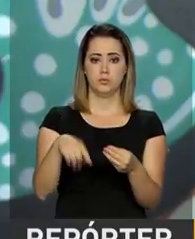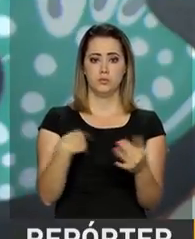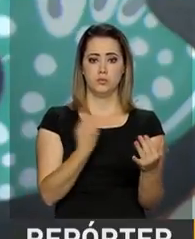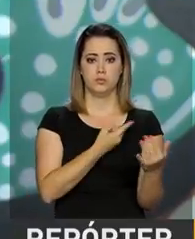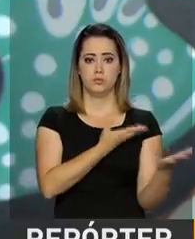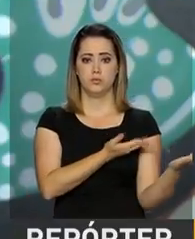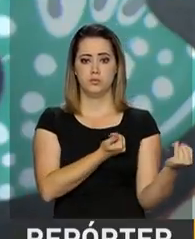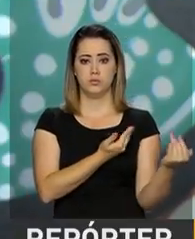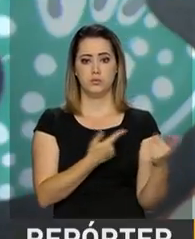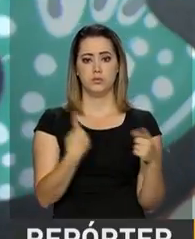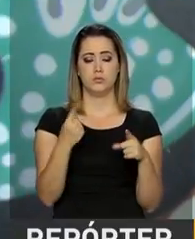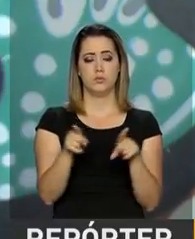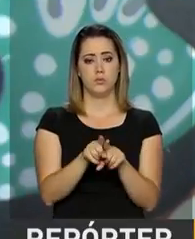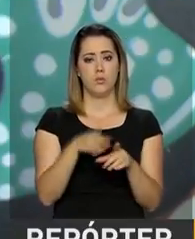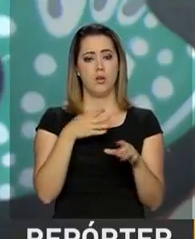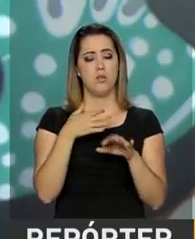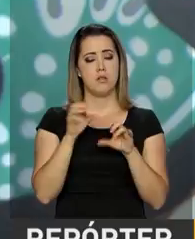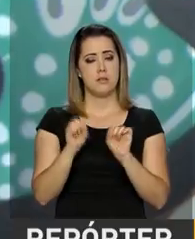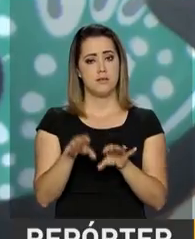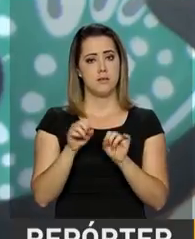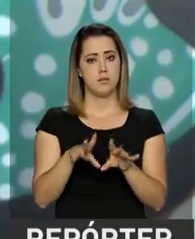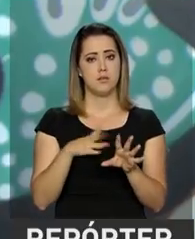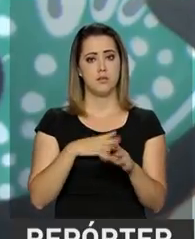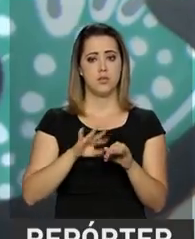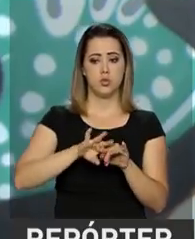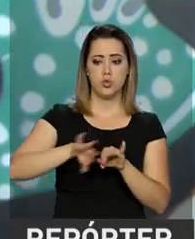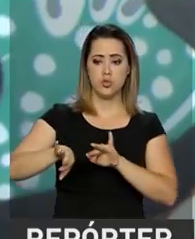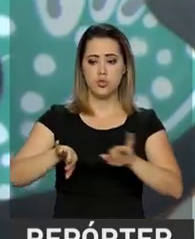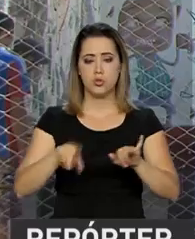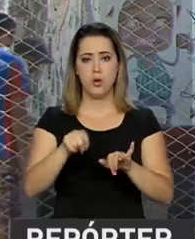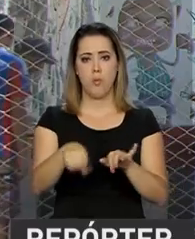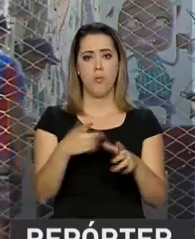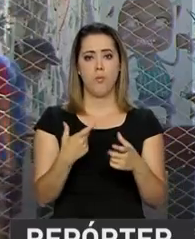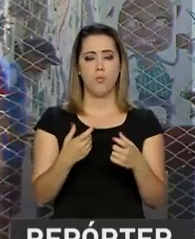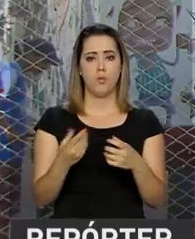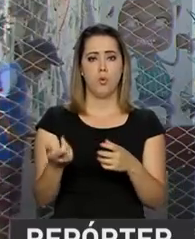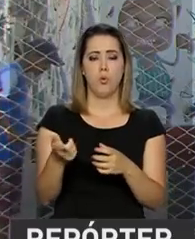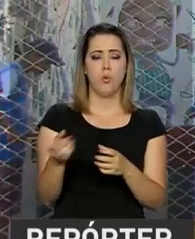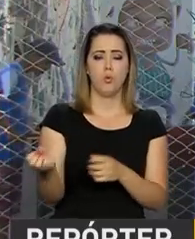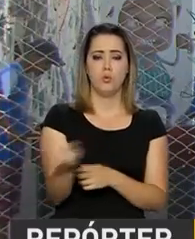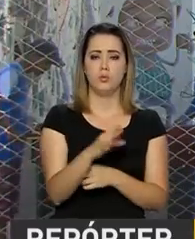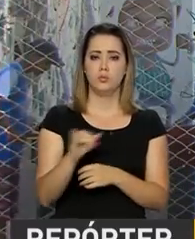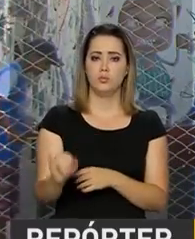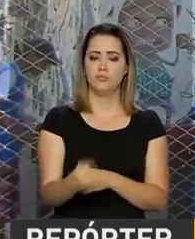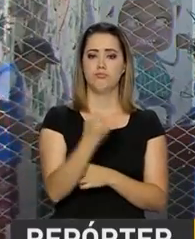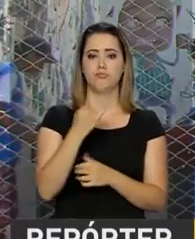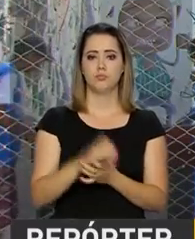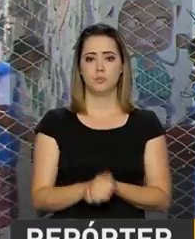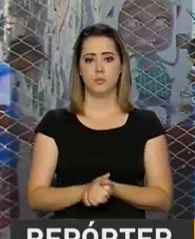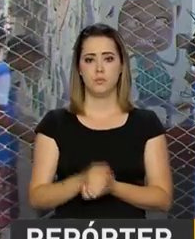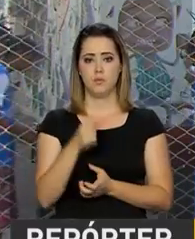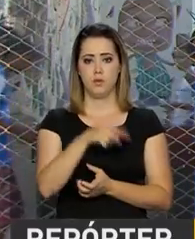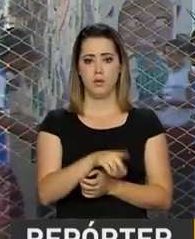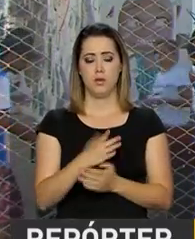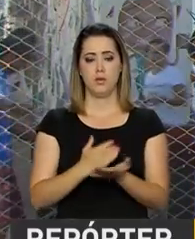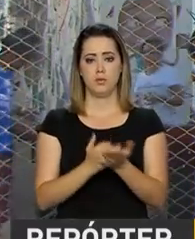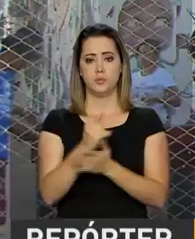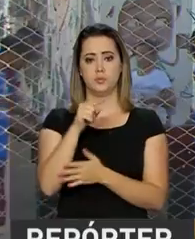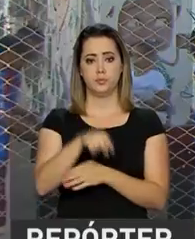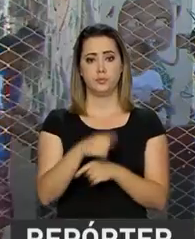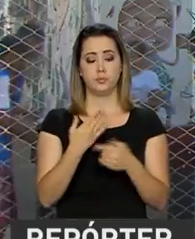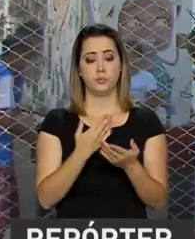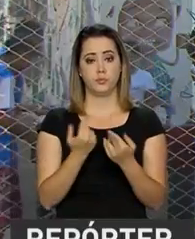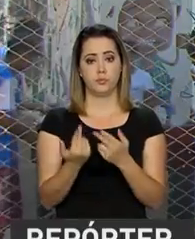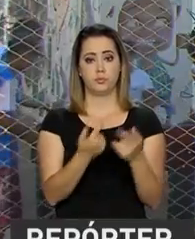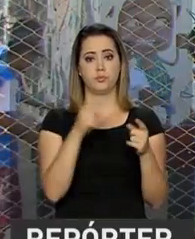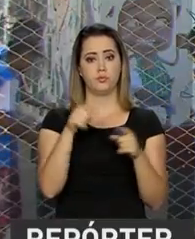gente, fazendo essas oficinas, os cursos, tirar um pouco da vulnerabilidade também, né? São iniciativas como esta aqui do Centro de Juventude da Estrutural